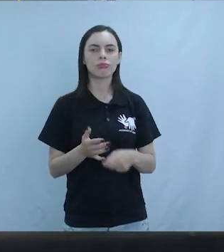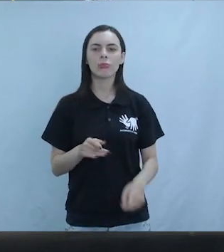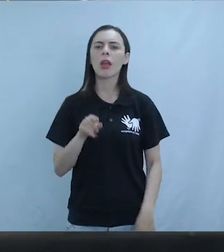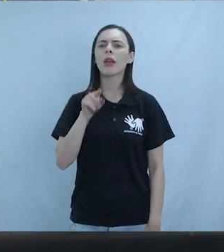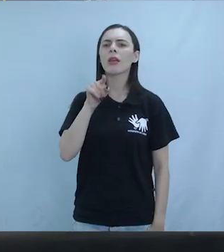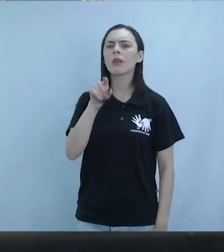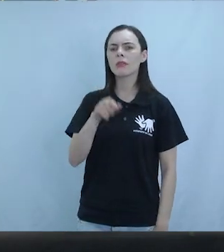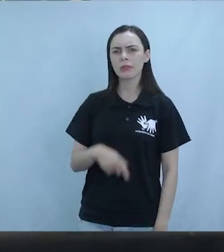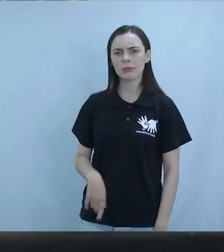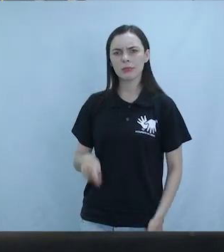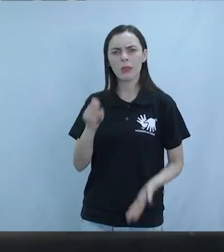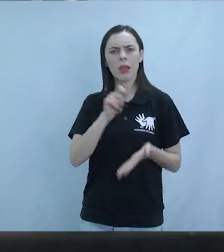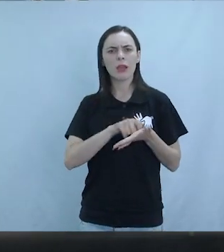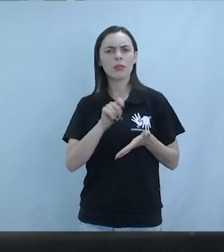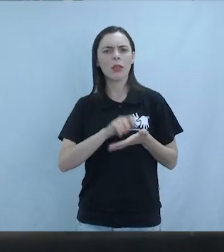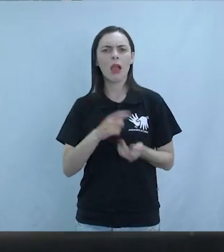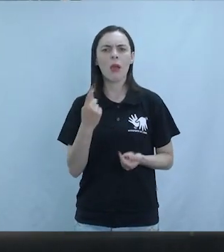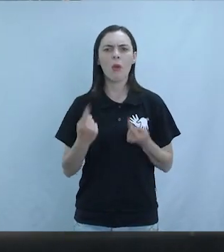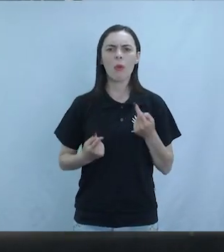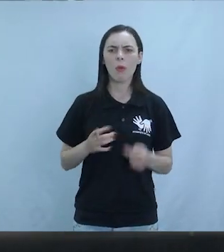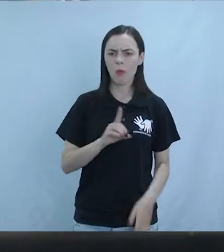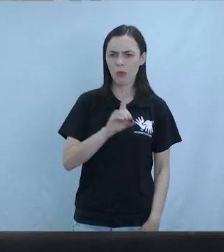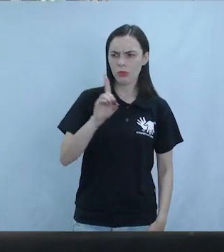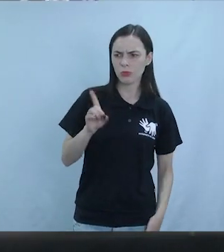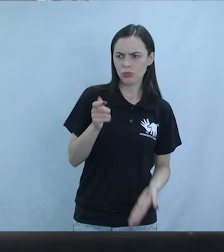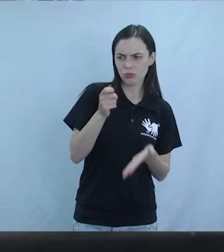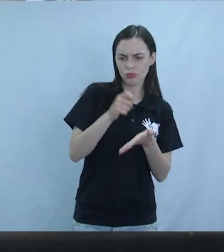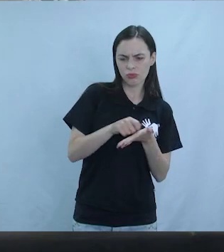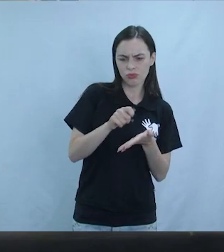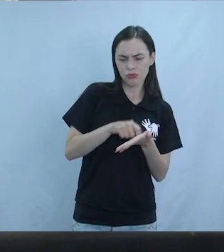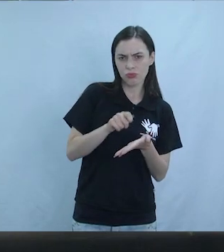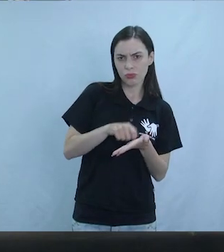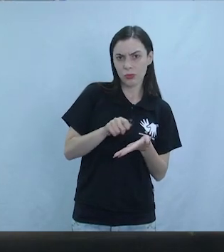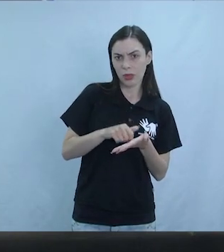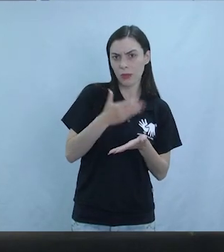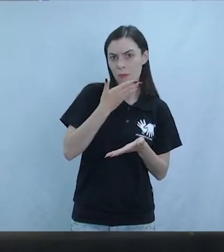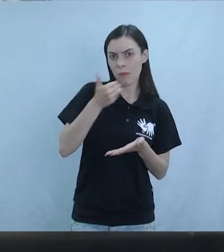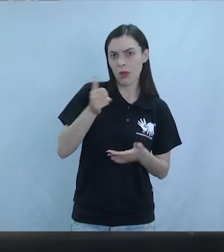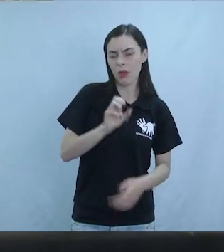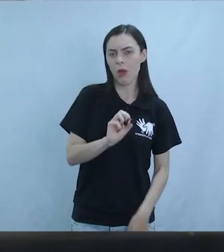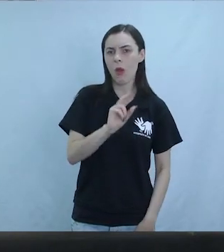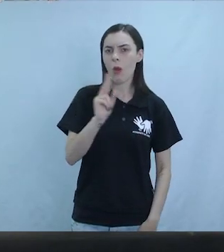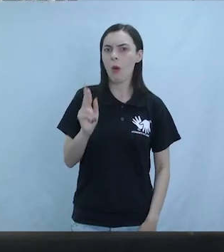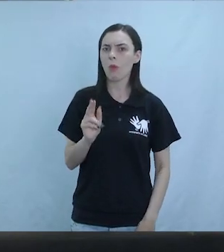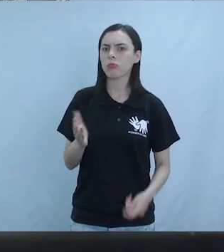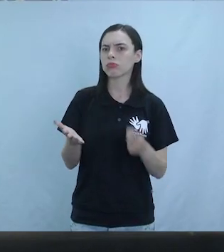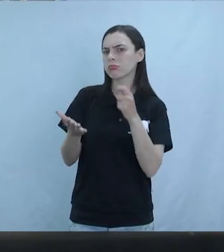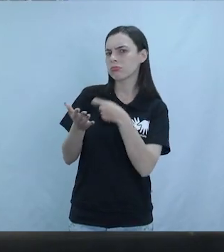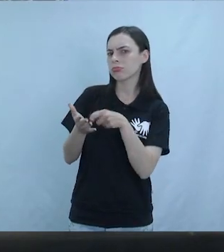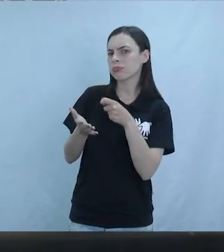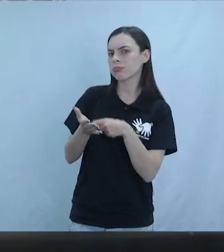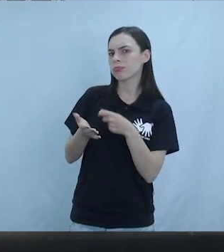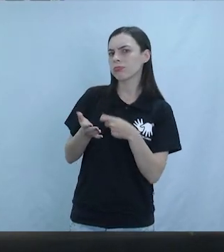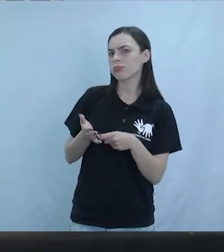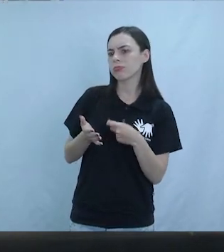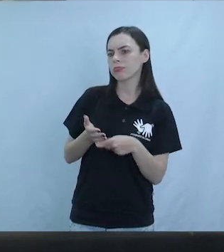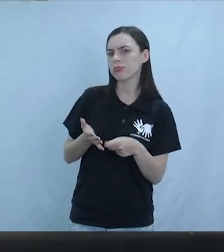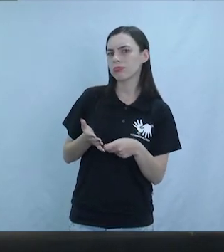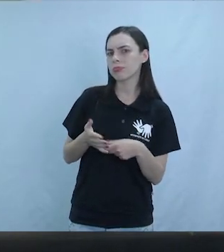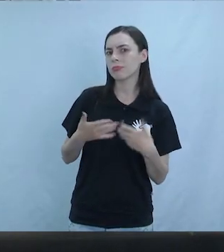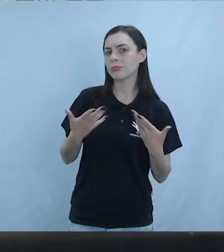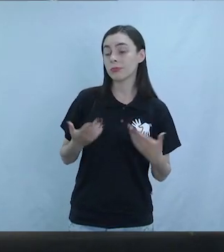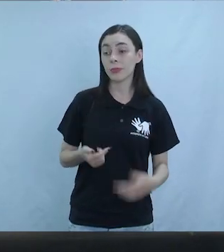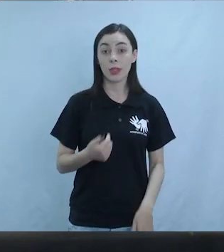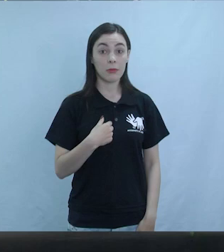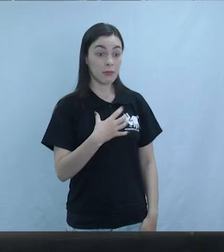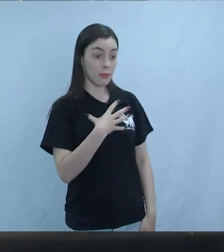você? Você escreve com a direita, manipula mais com a direita ou você é canhoto? É, e